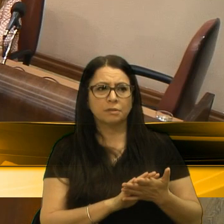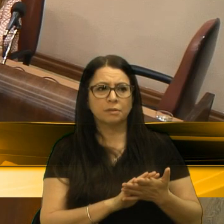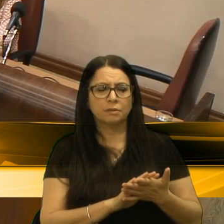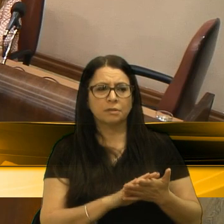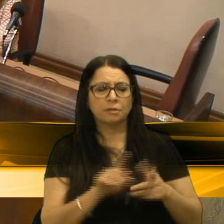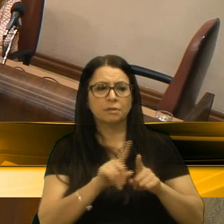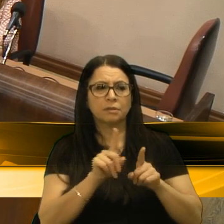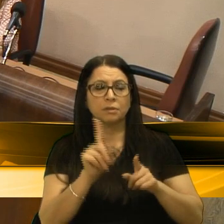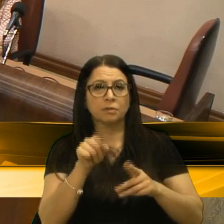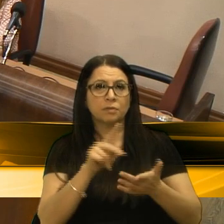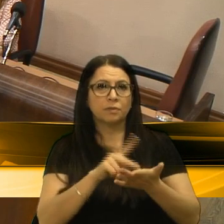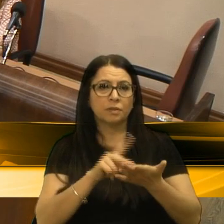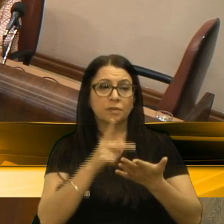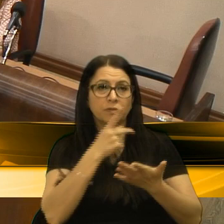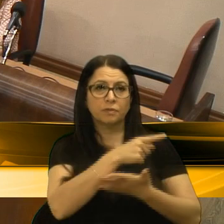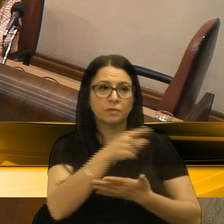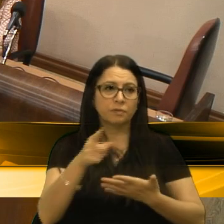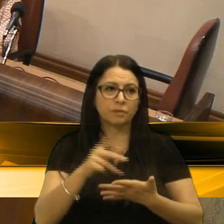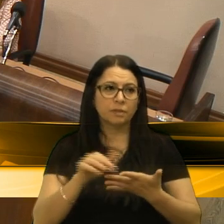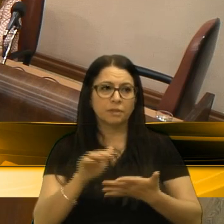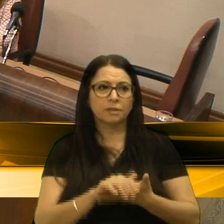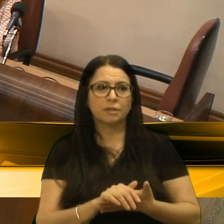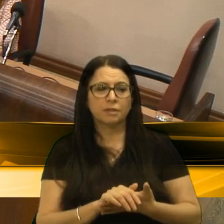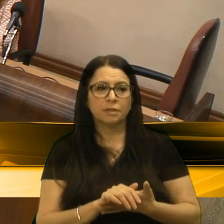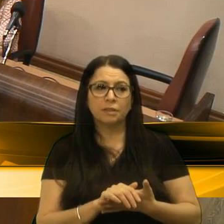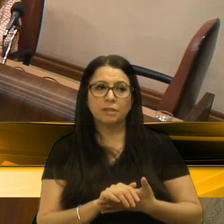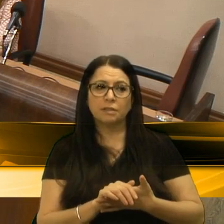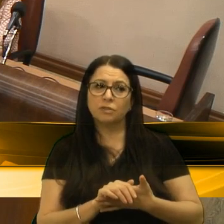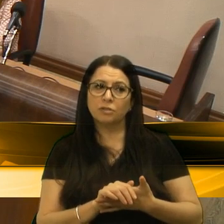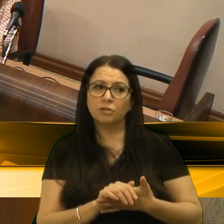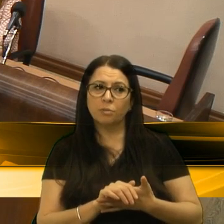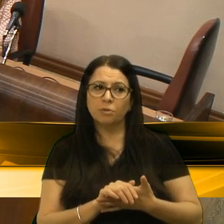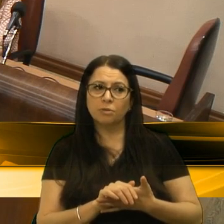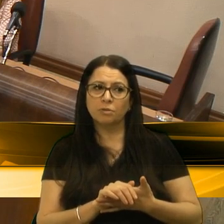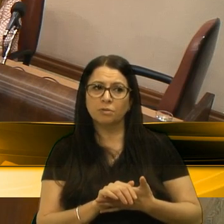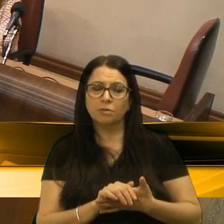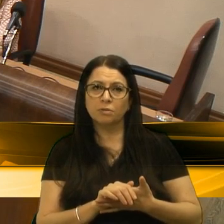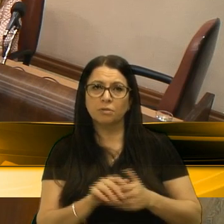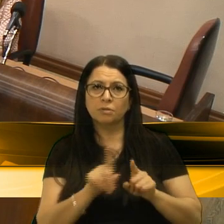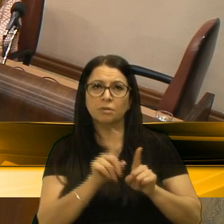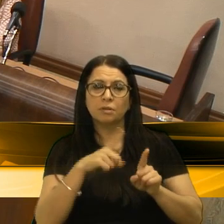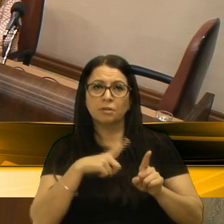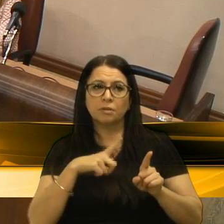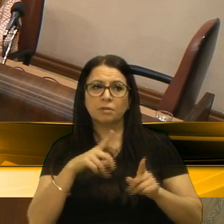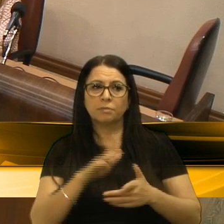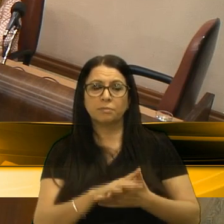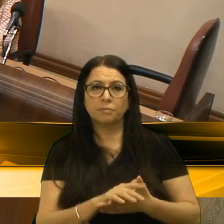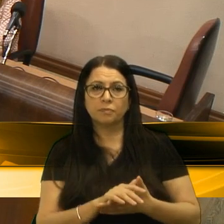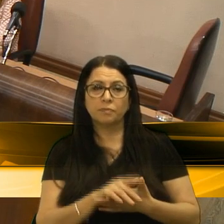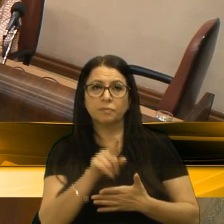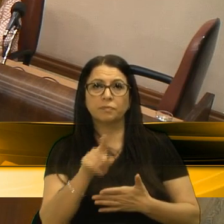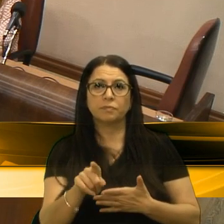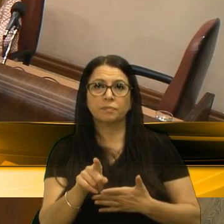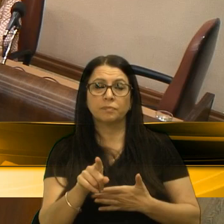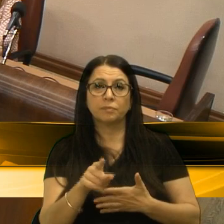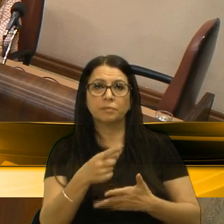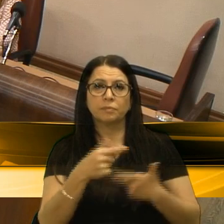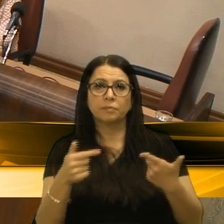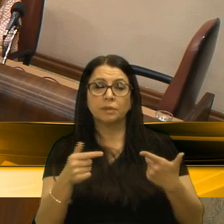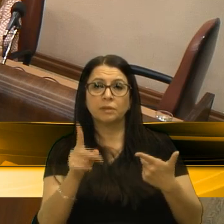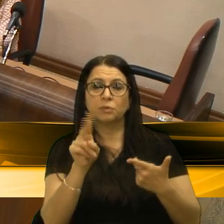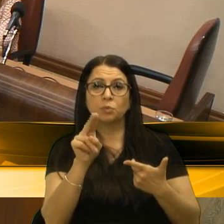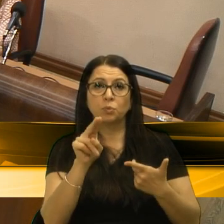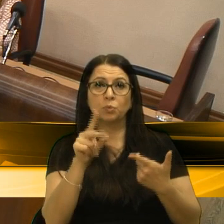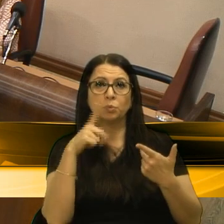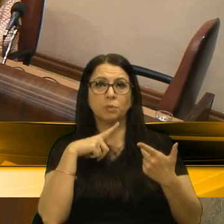a inverdade, quando é dita várias vezes, se torna verdade, né? Mas se teve alguém que nunca